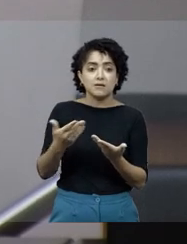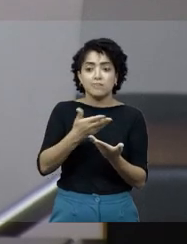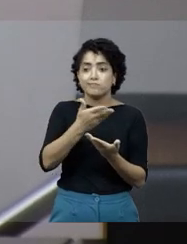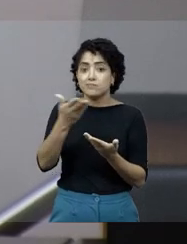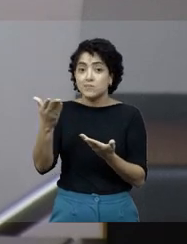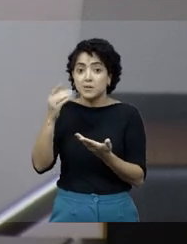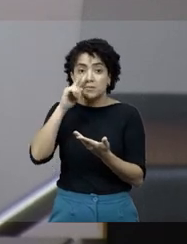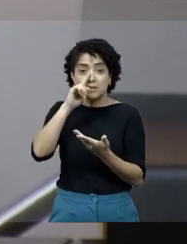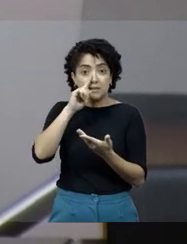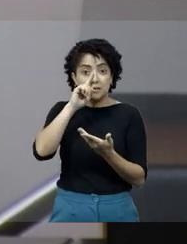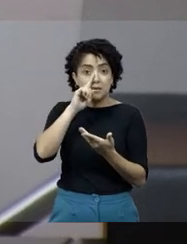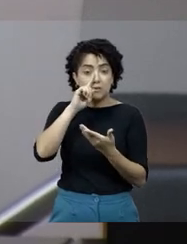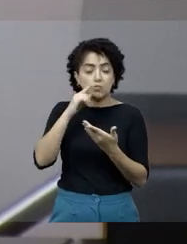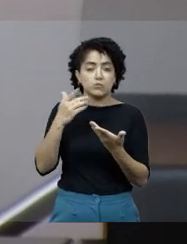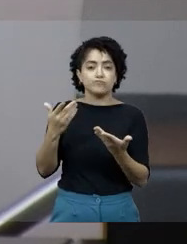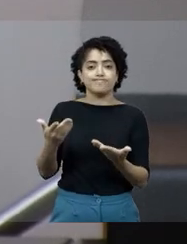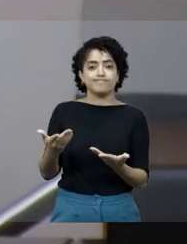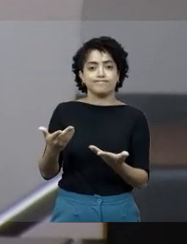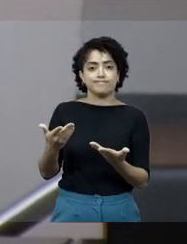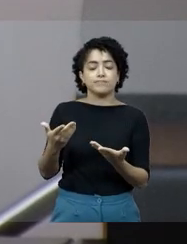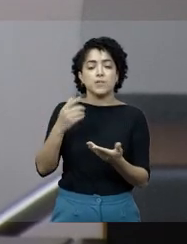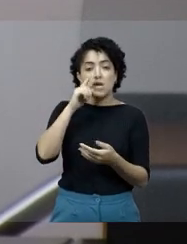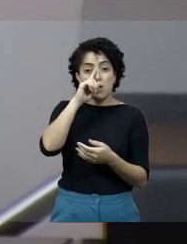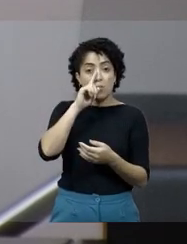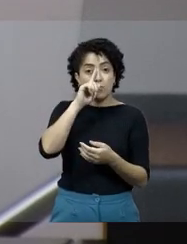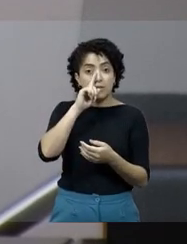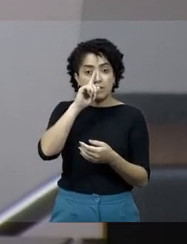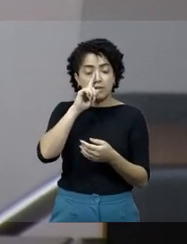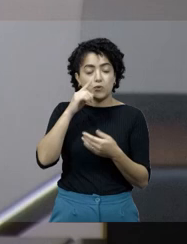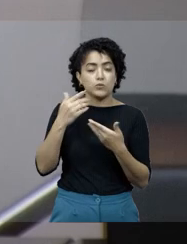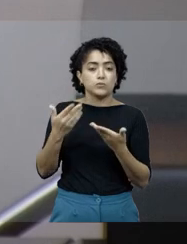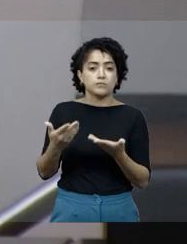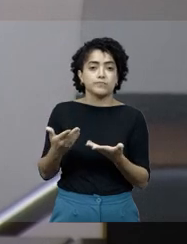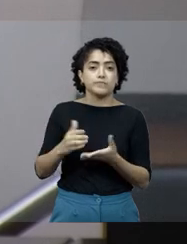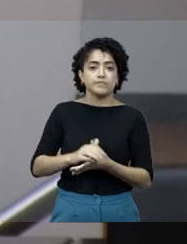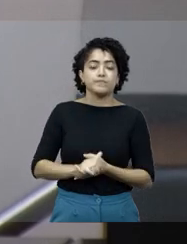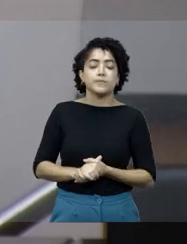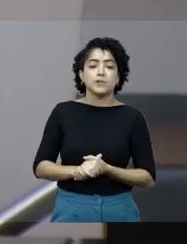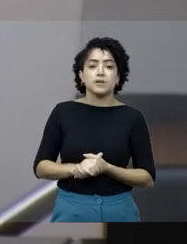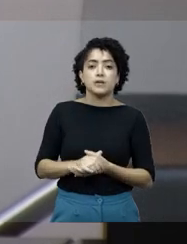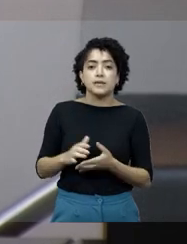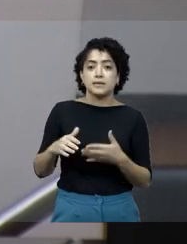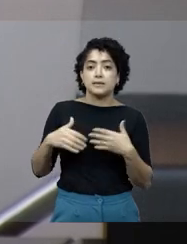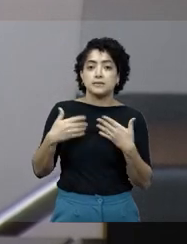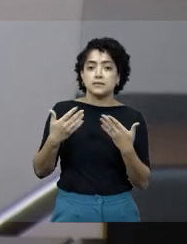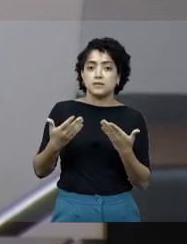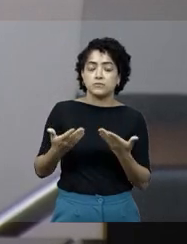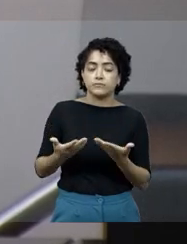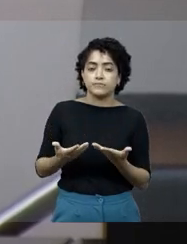perigo, gente. Olha o perigo que nós estamos nos colocando. Então,